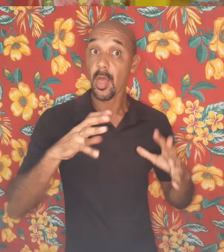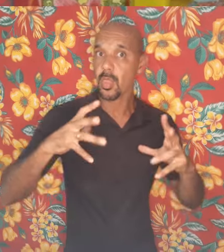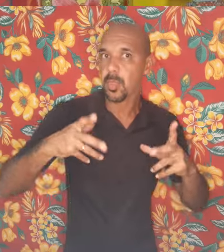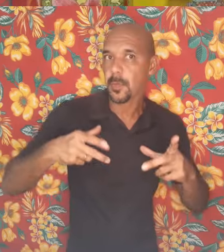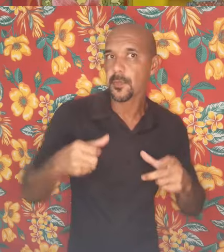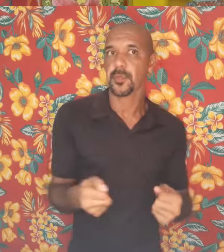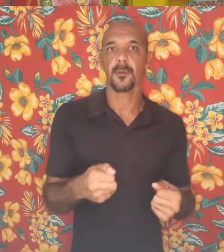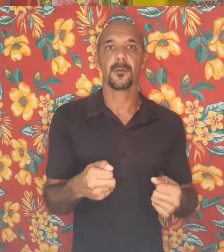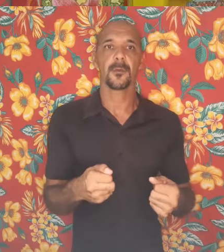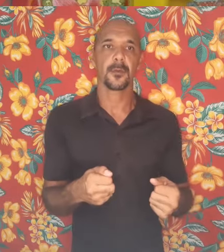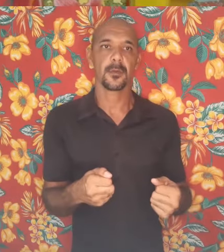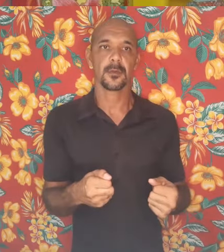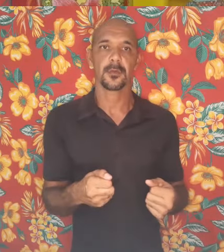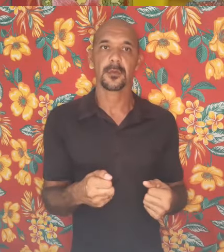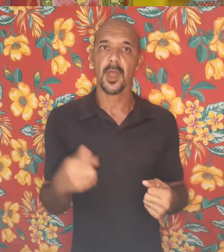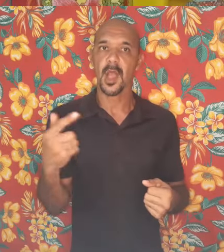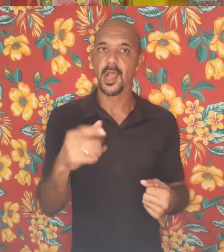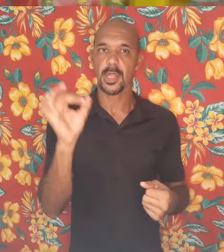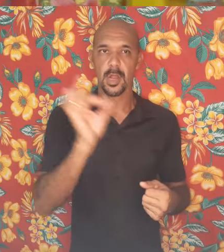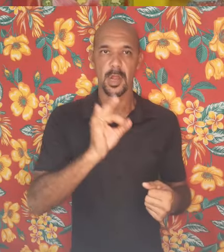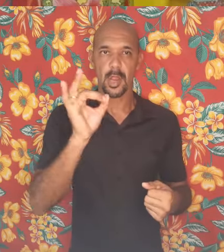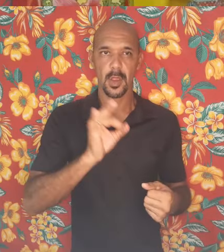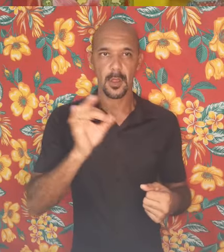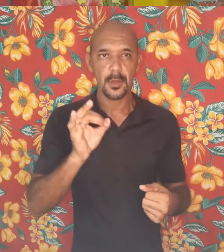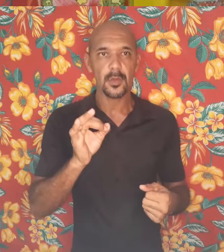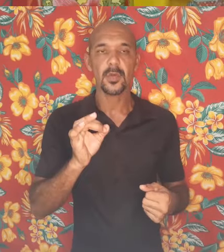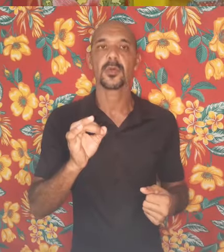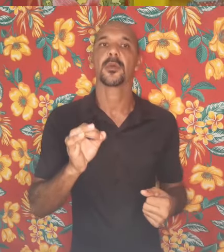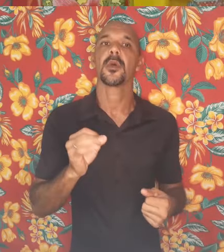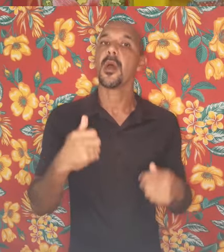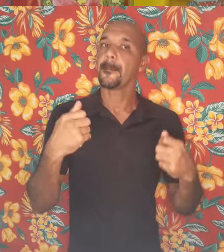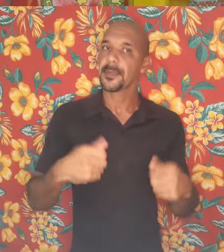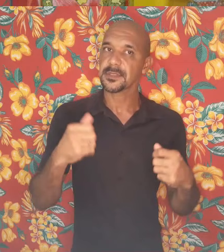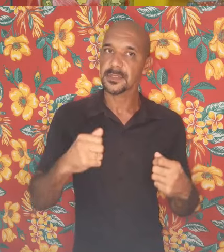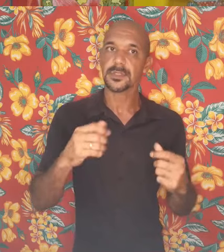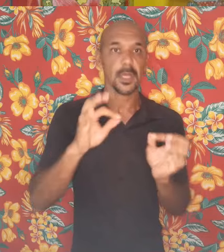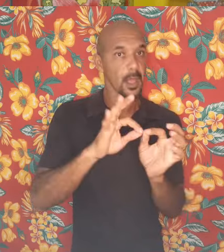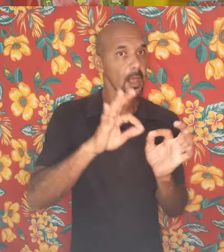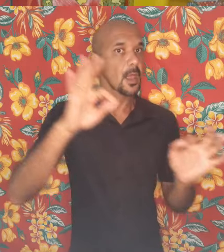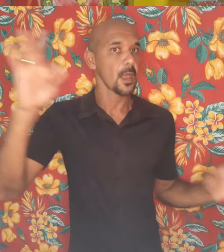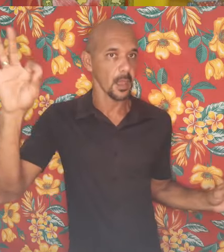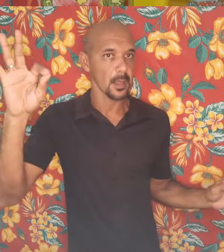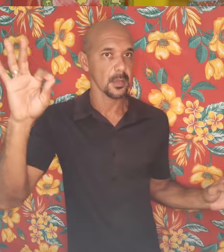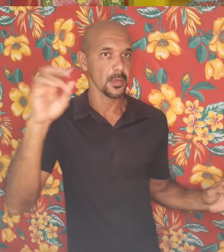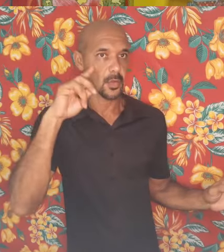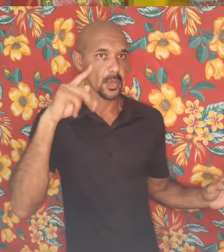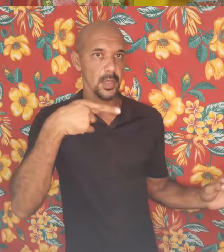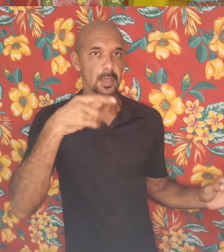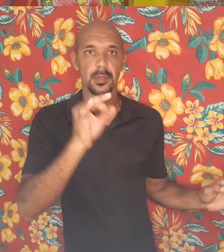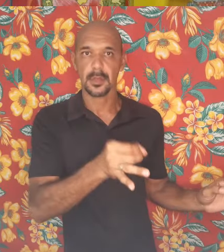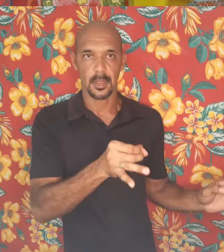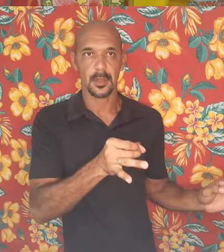tá? E aí ficou aquele ângulo reto aqui, e agora eu vou atenuar esse ângulo, ó.